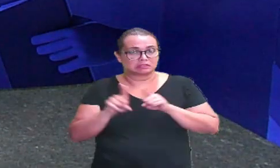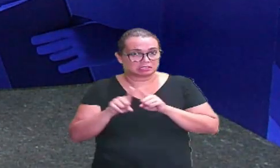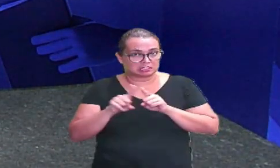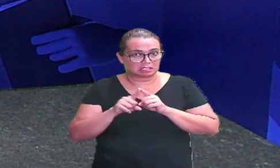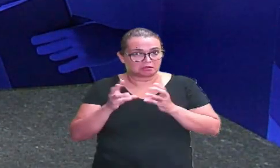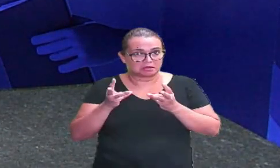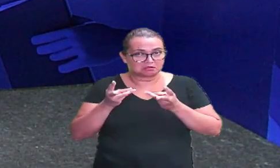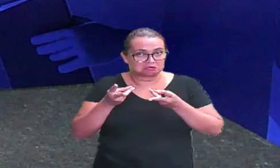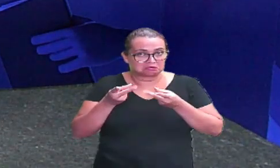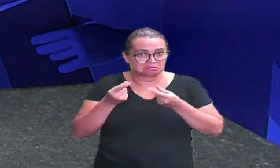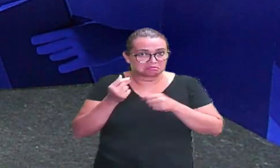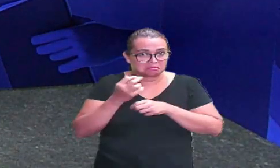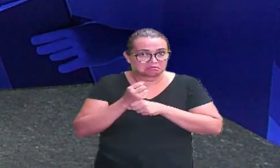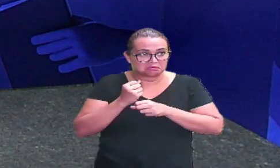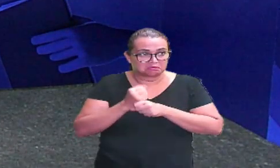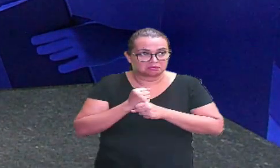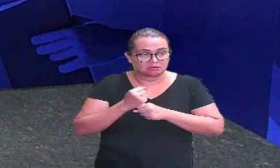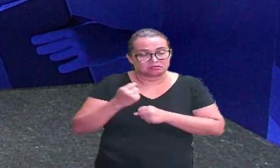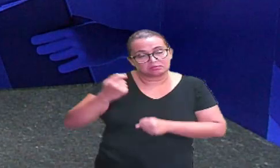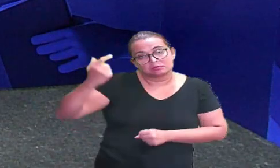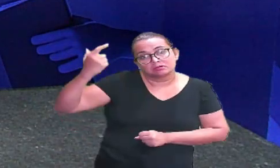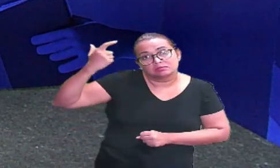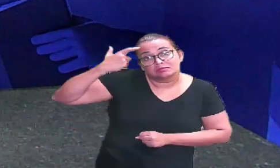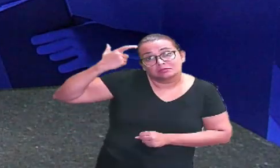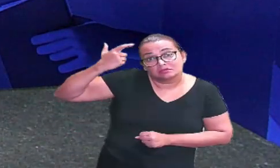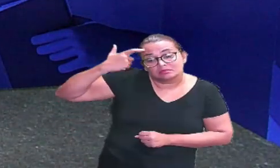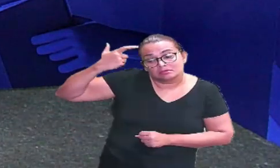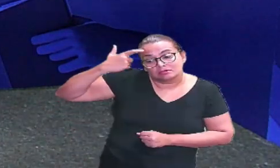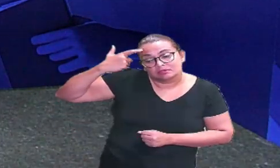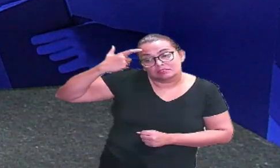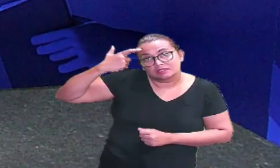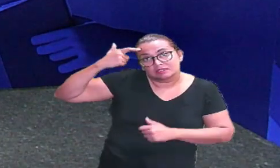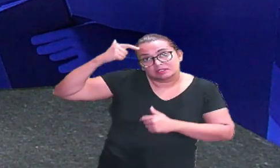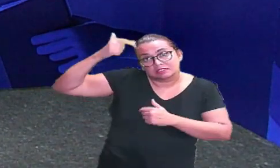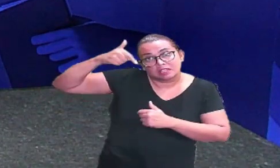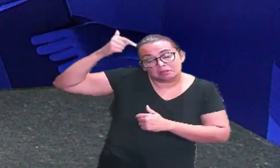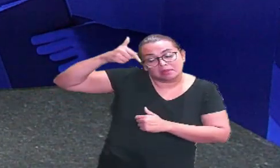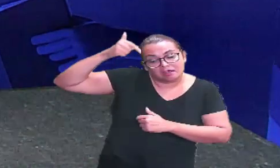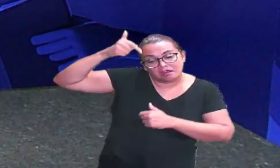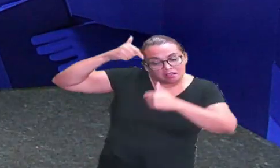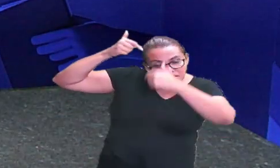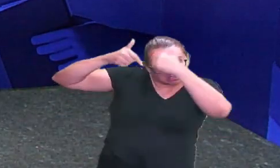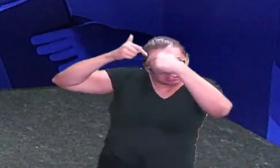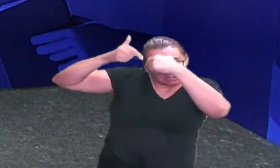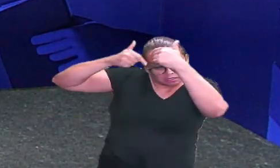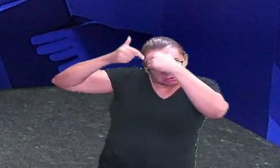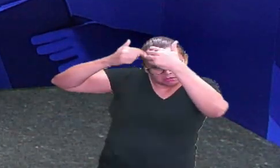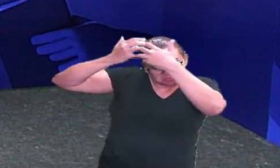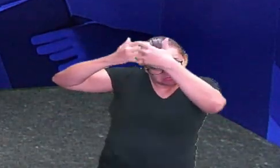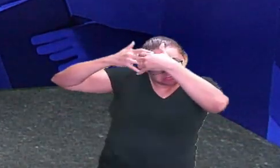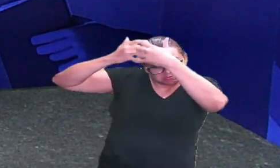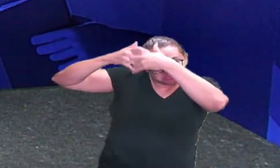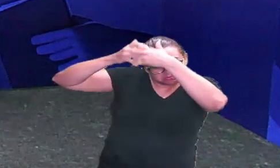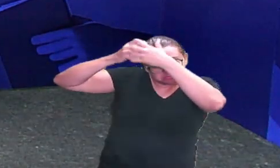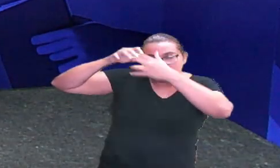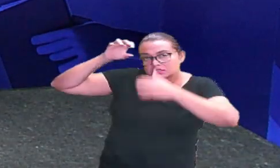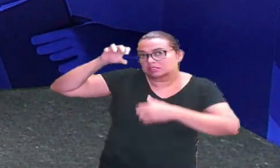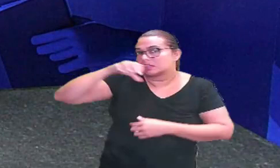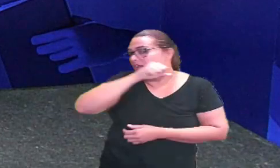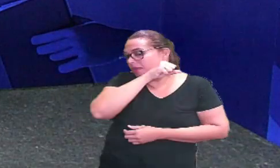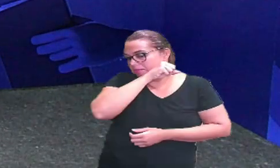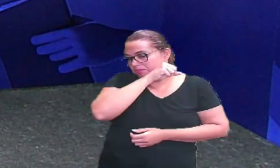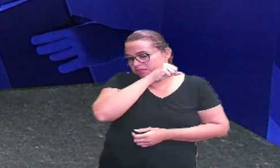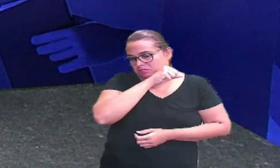vão fazer de cabeça, com um raciocínio bem